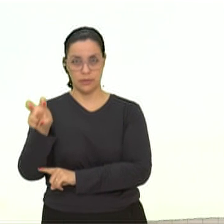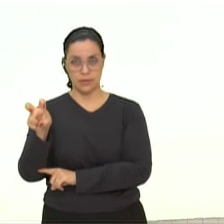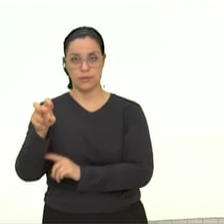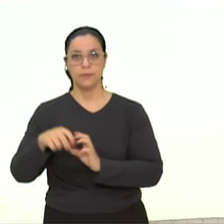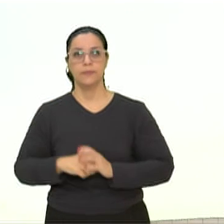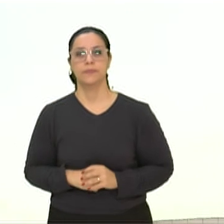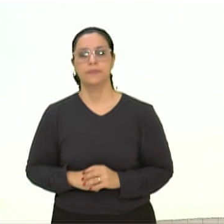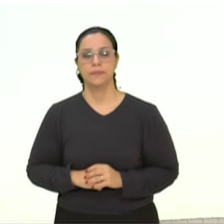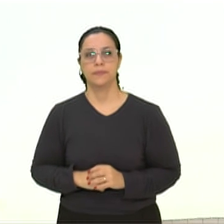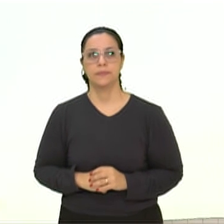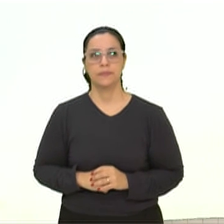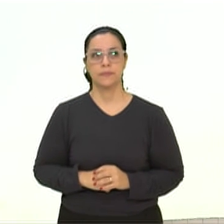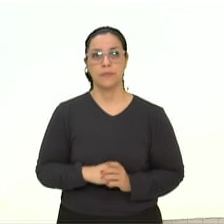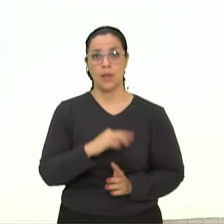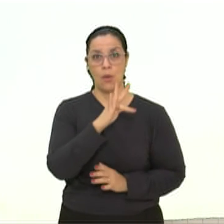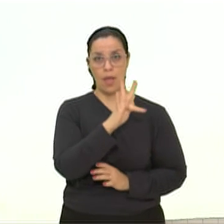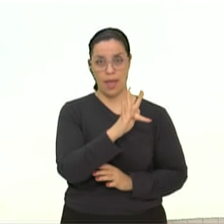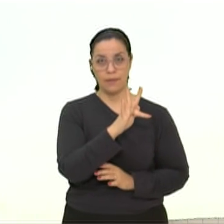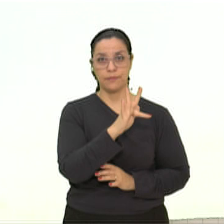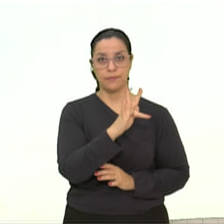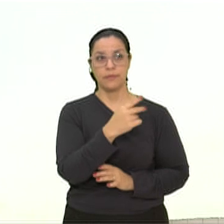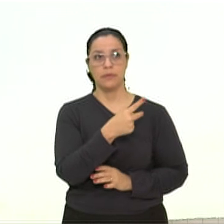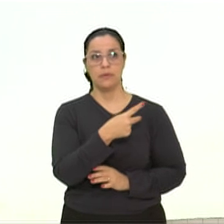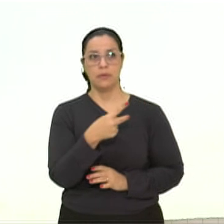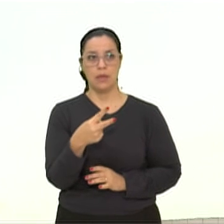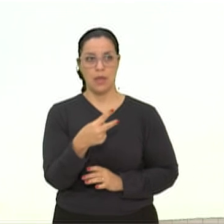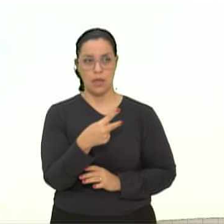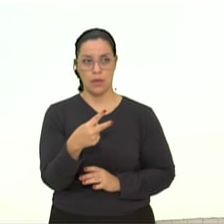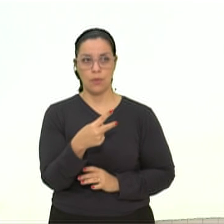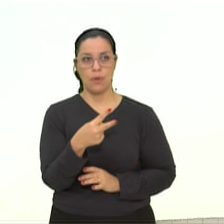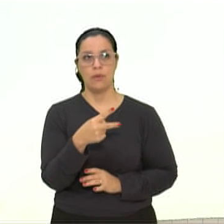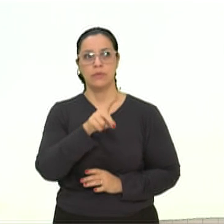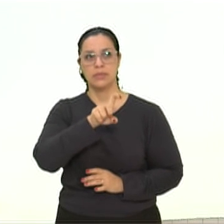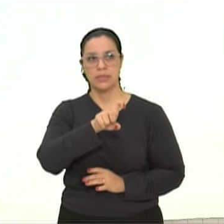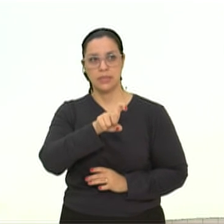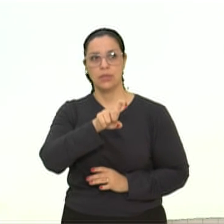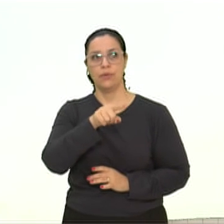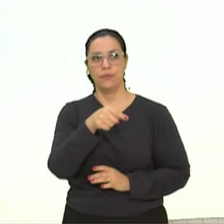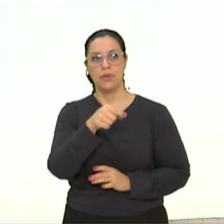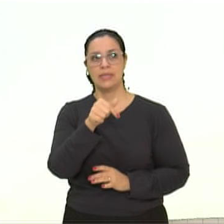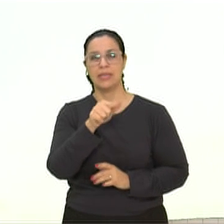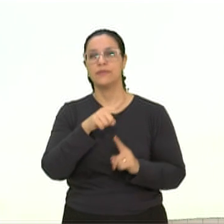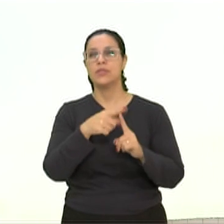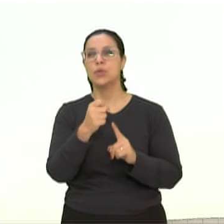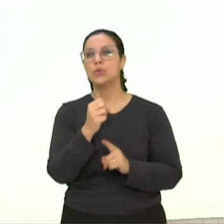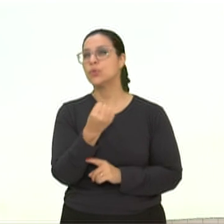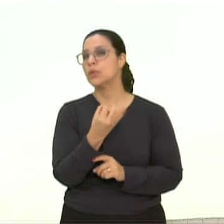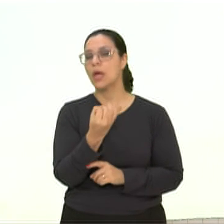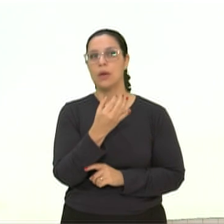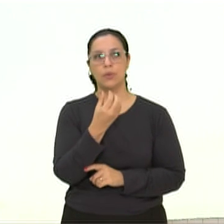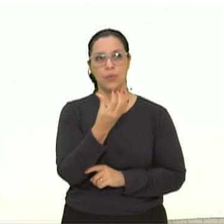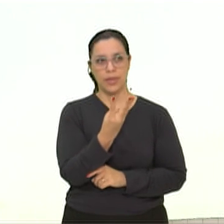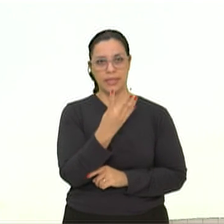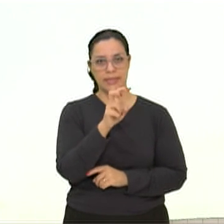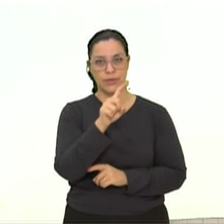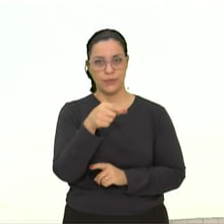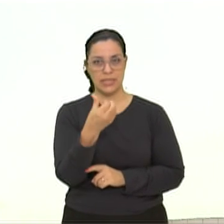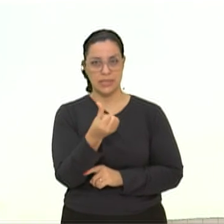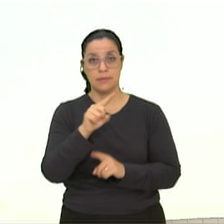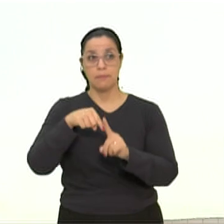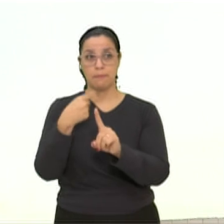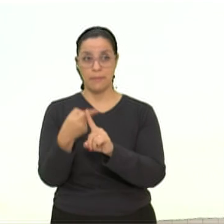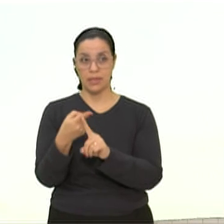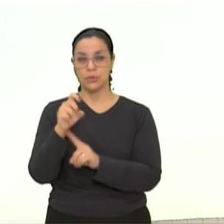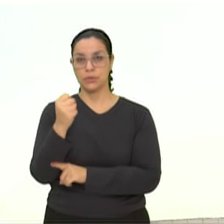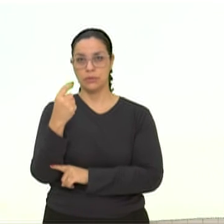mais 81,5. Multiplica primeiro, 5,7 por 8, vai dar